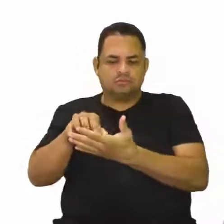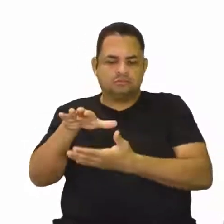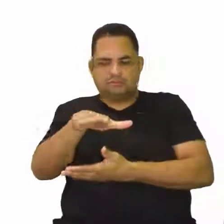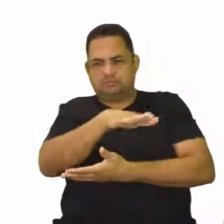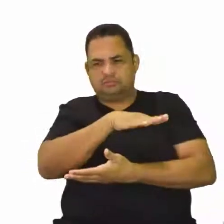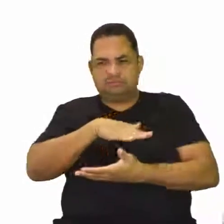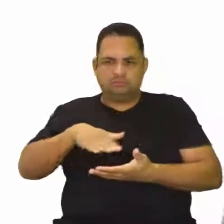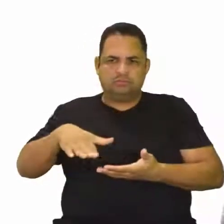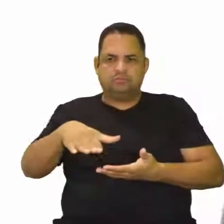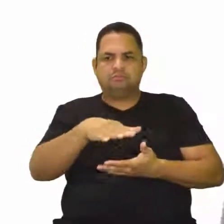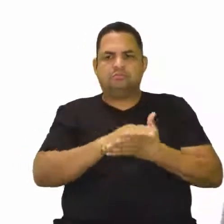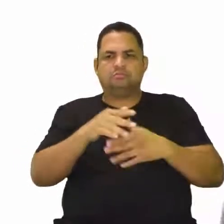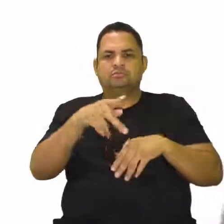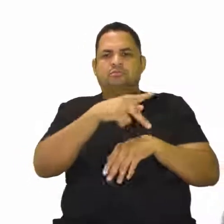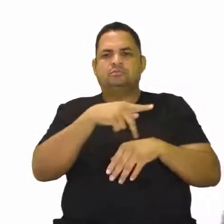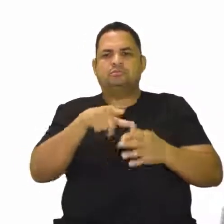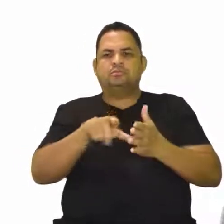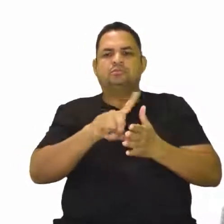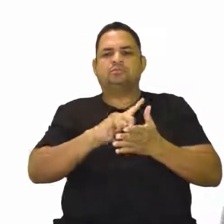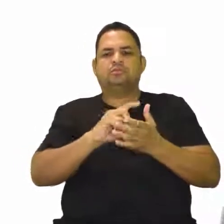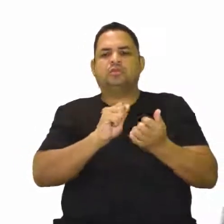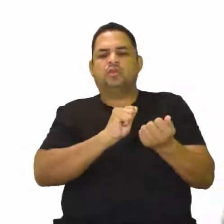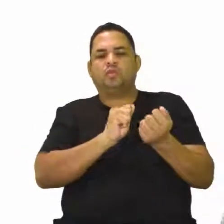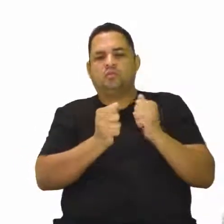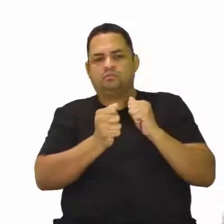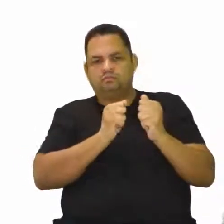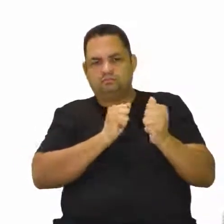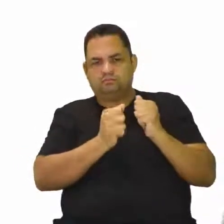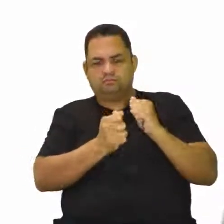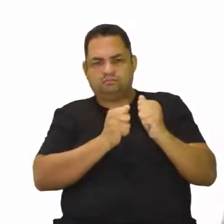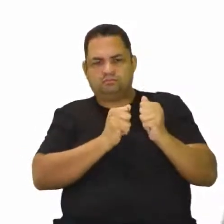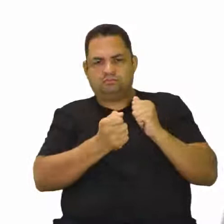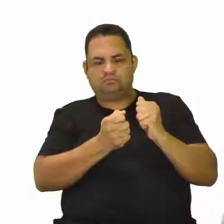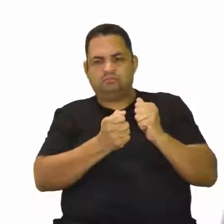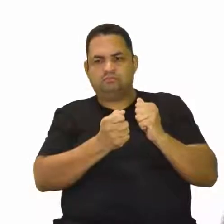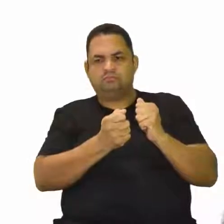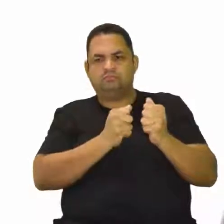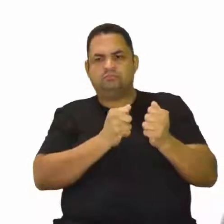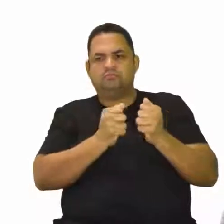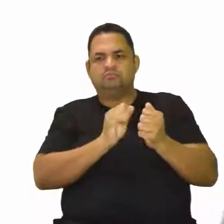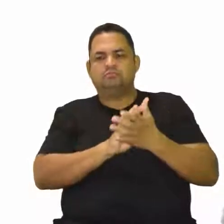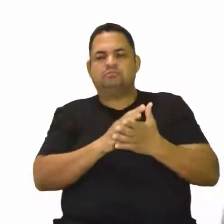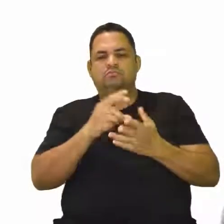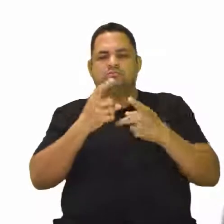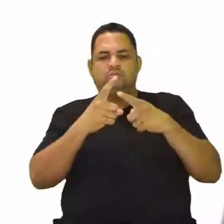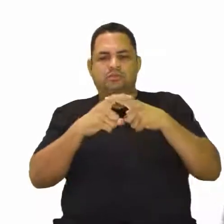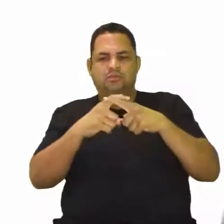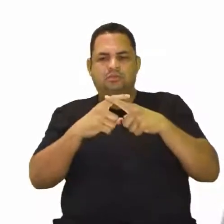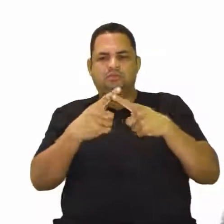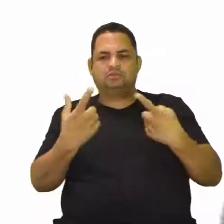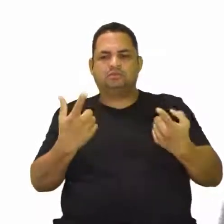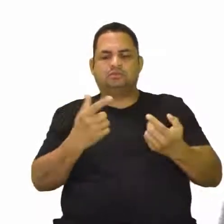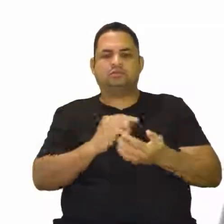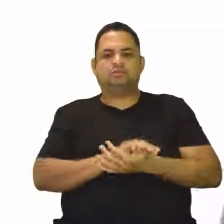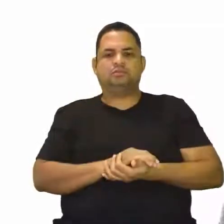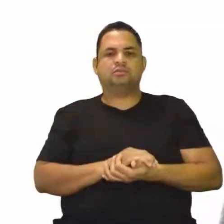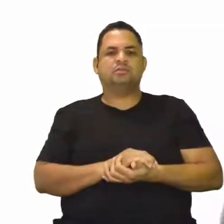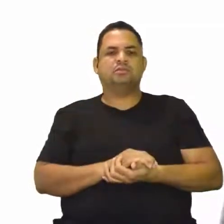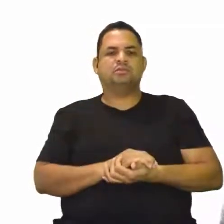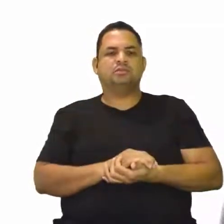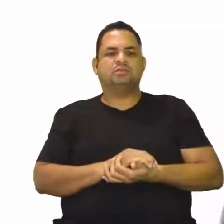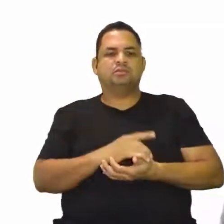Os territórios dos países antes que era controlado pelos nazistas